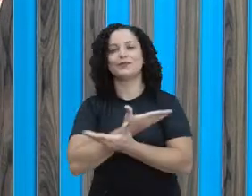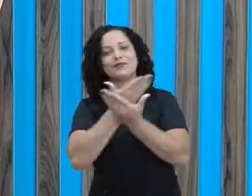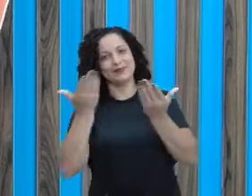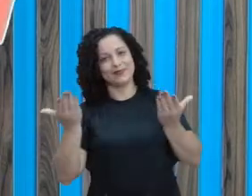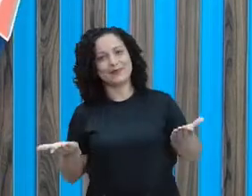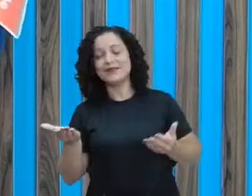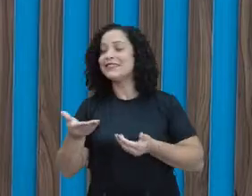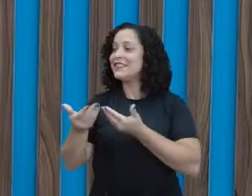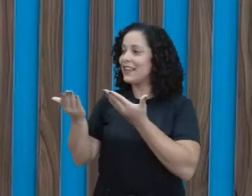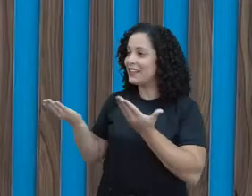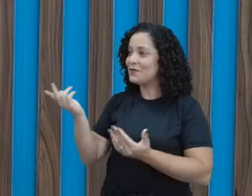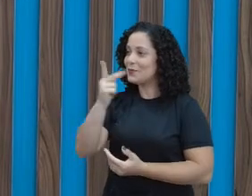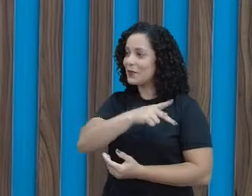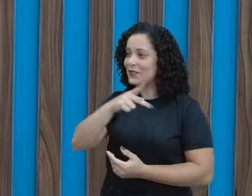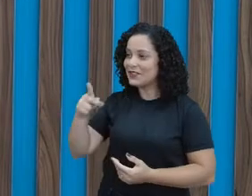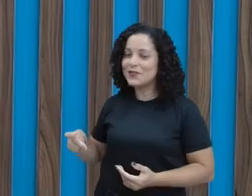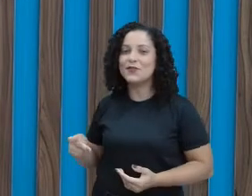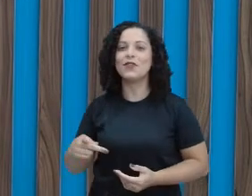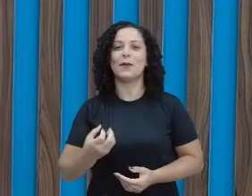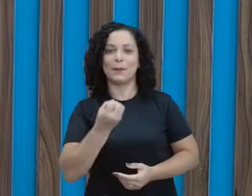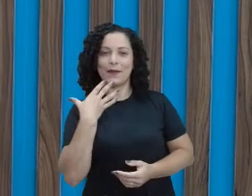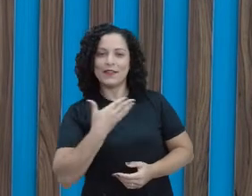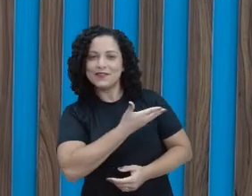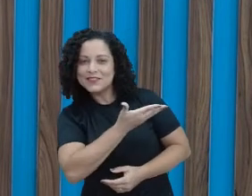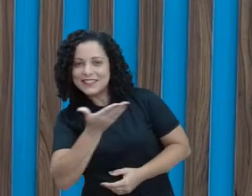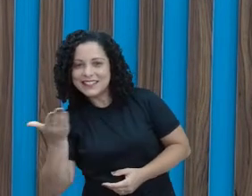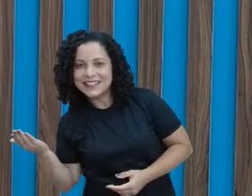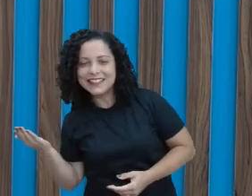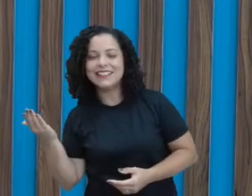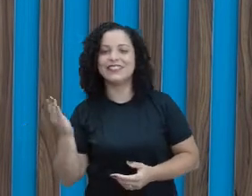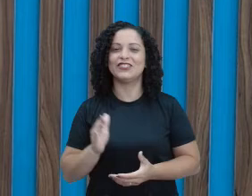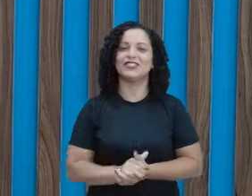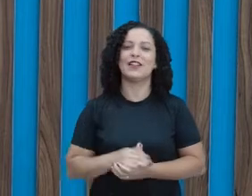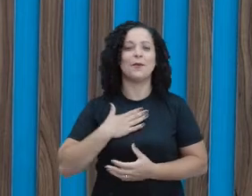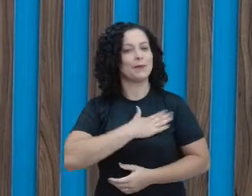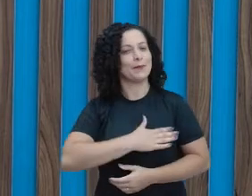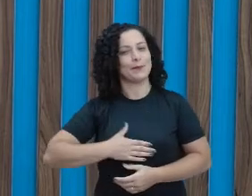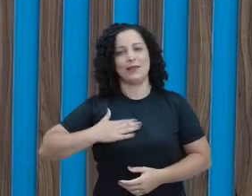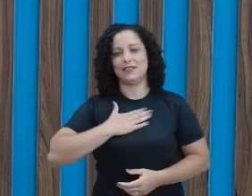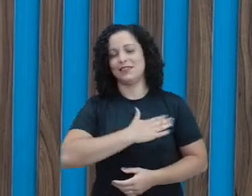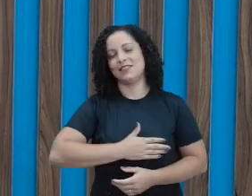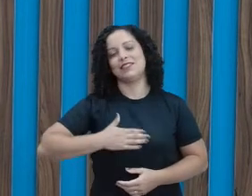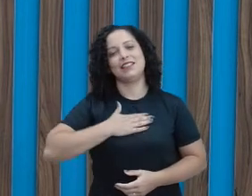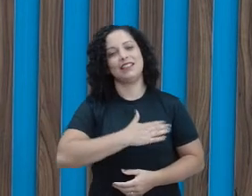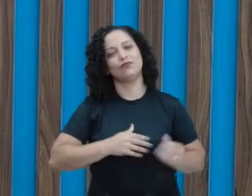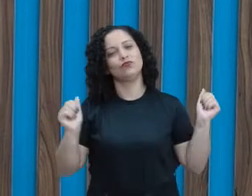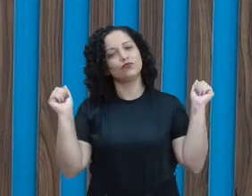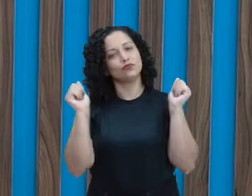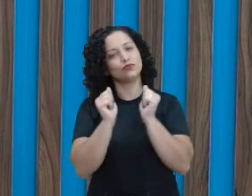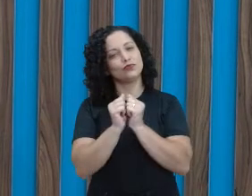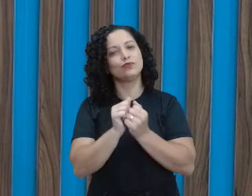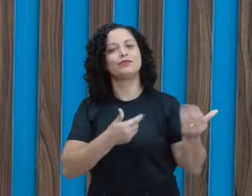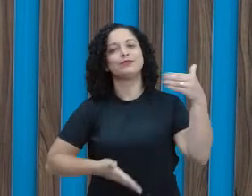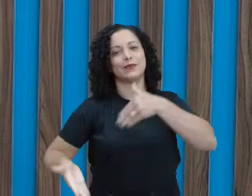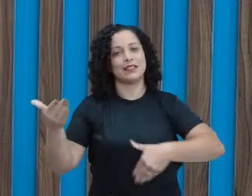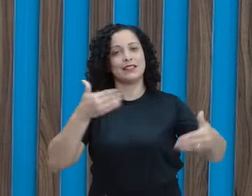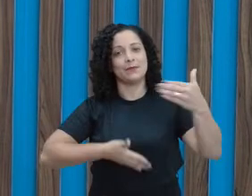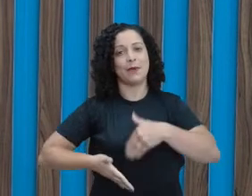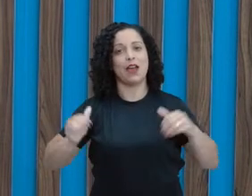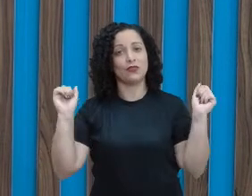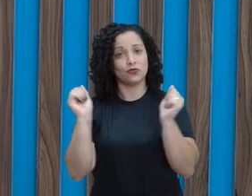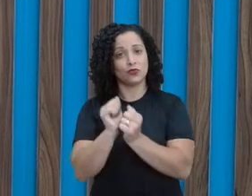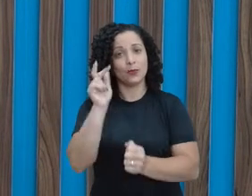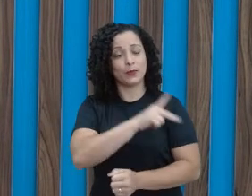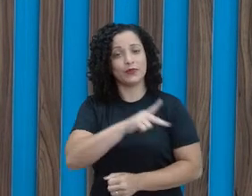professora Cláudia? Olá, pessoal, tudo bem com vocês? Um grande prazer estar aqui ajudando também a professora